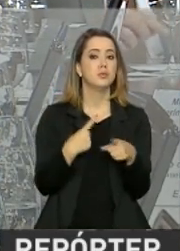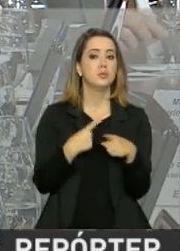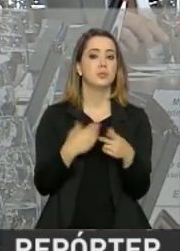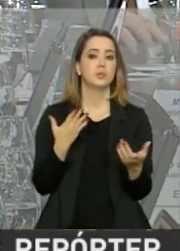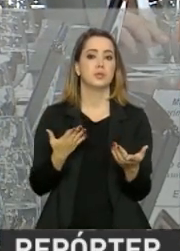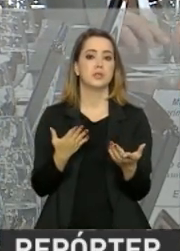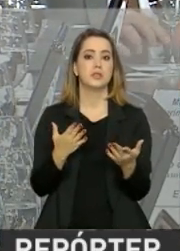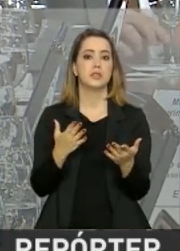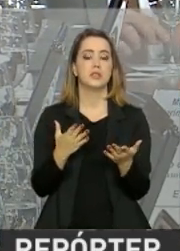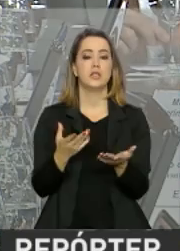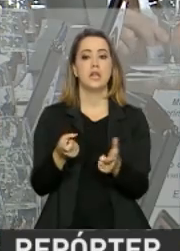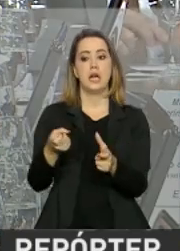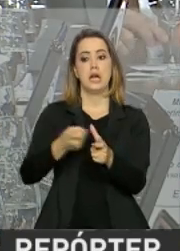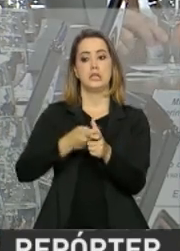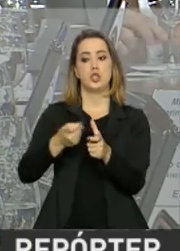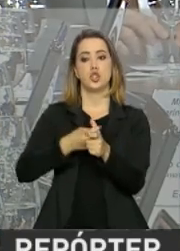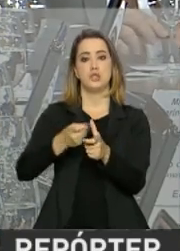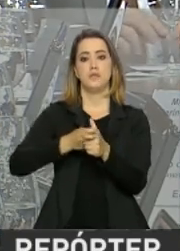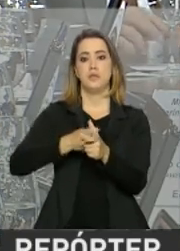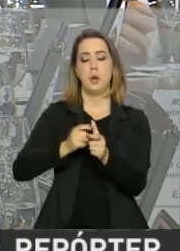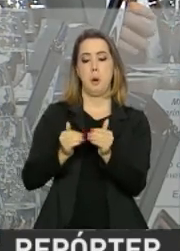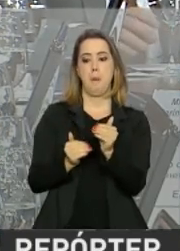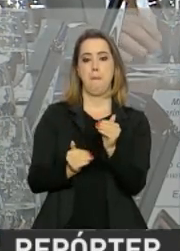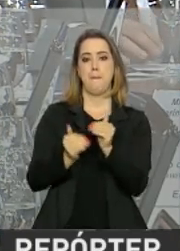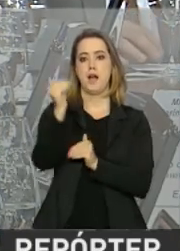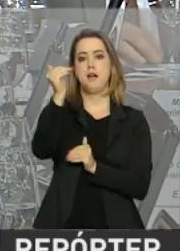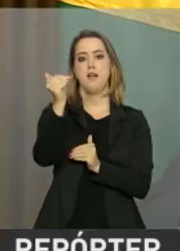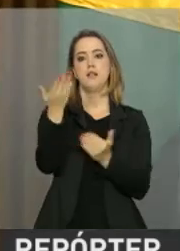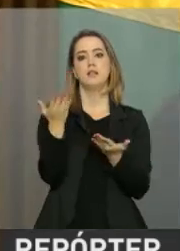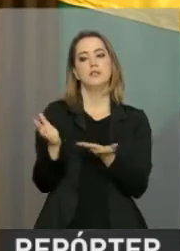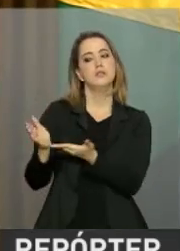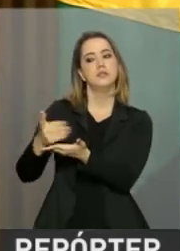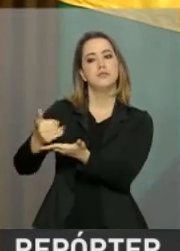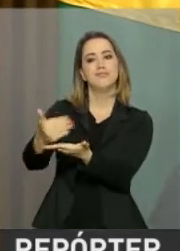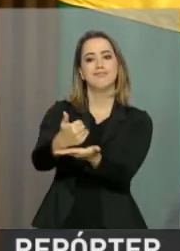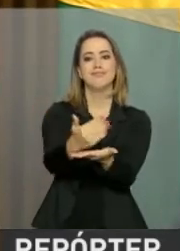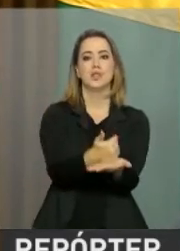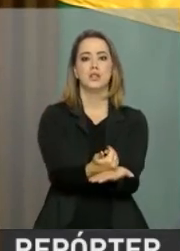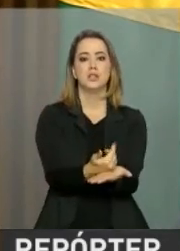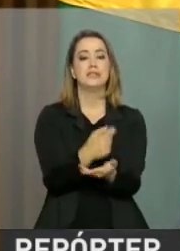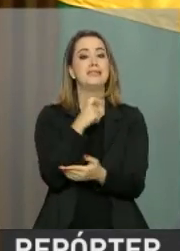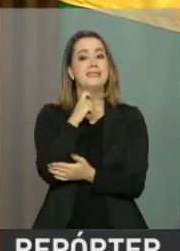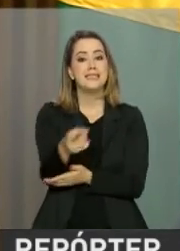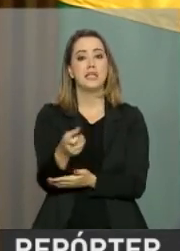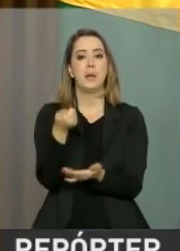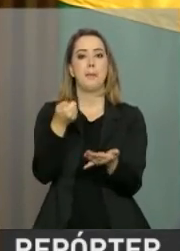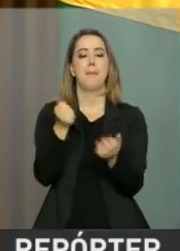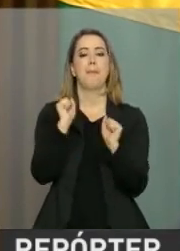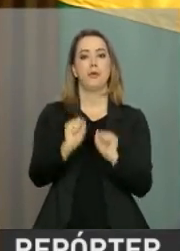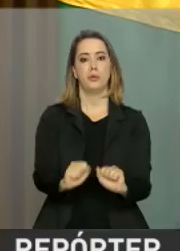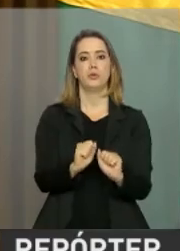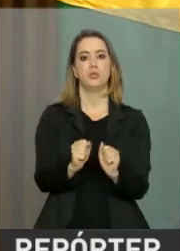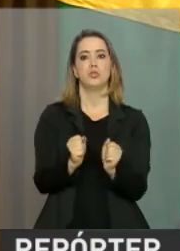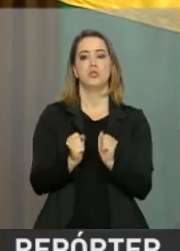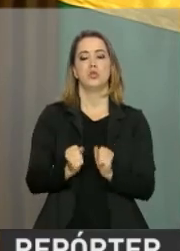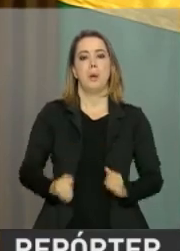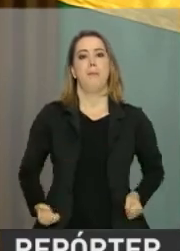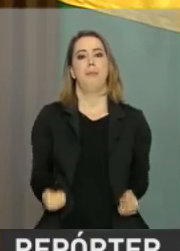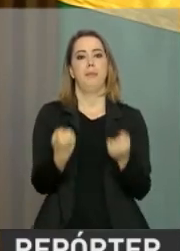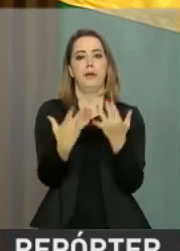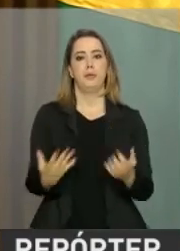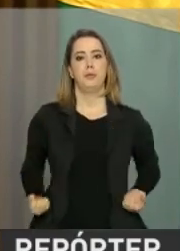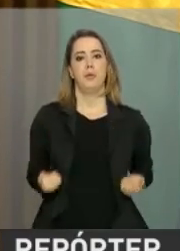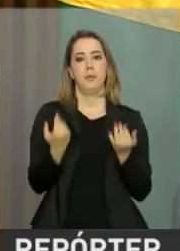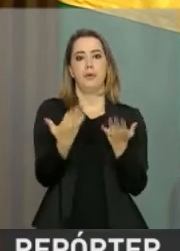a despesa não há despesa e segue a receita então é possível ninguém pode gastar mais do que aquilo que arrecada ora bem do